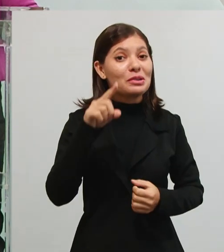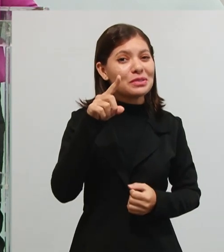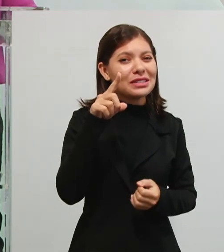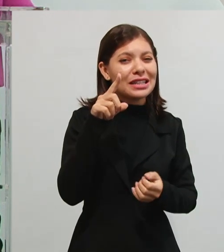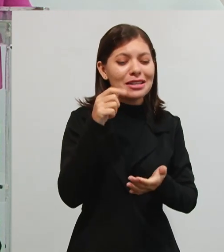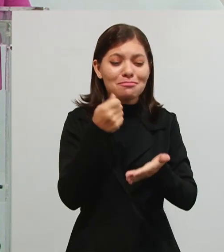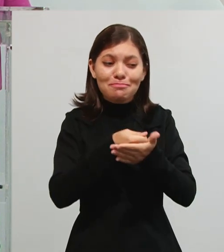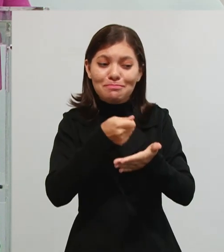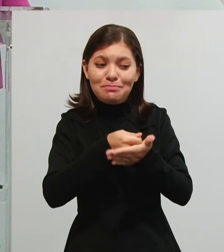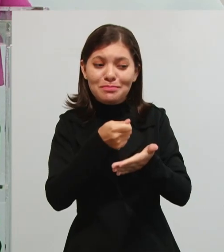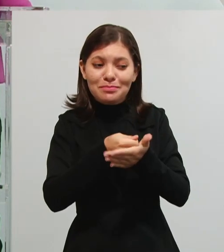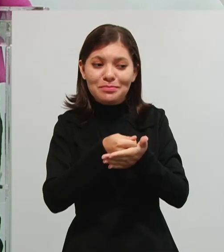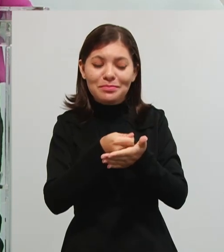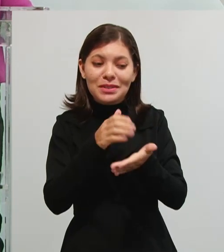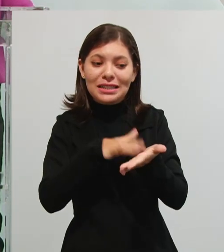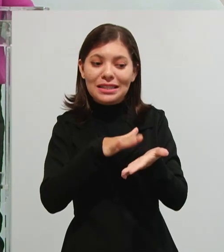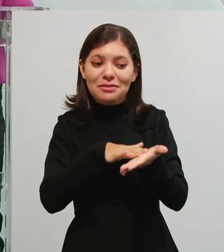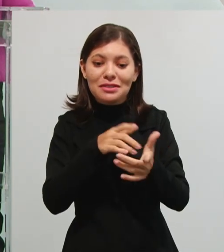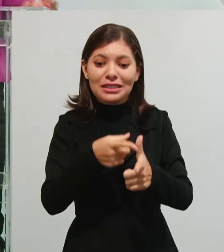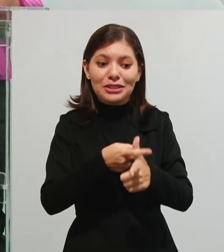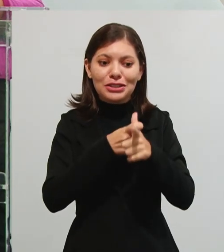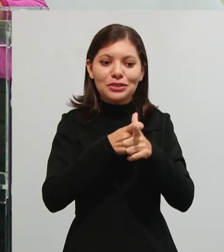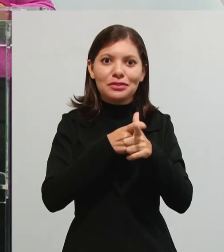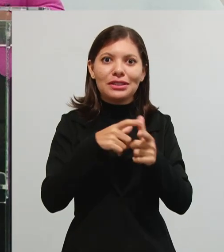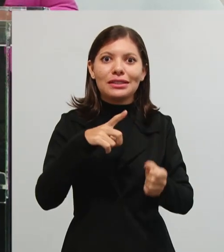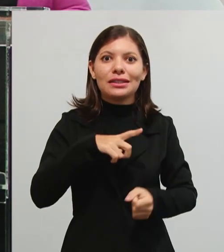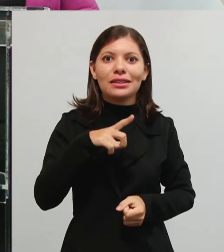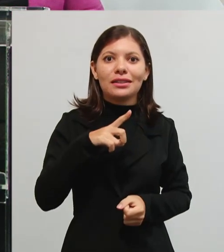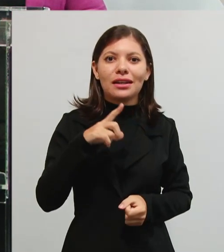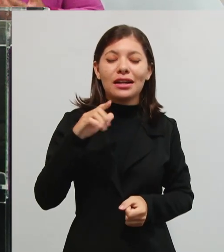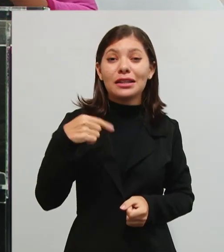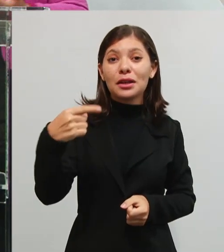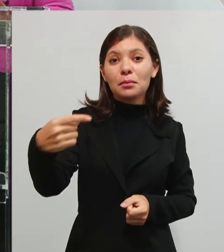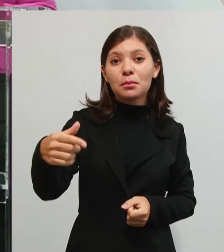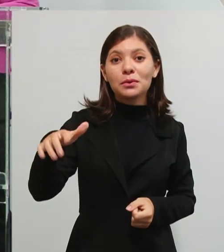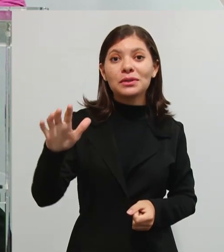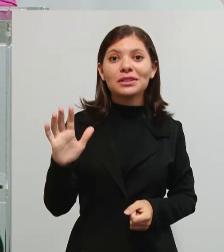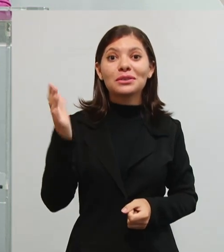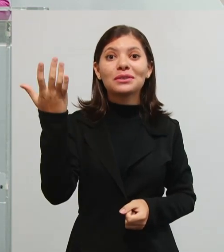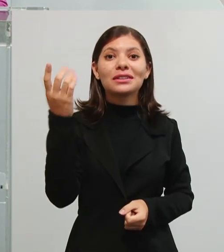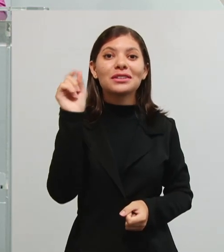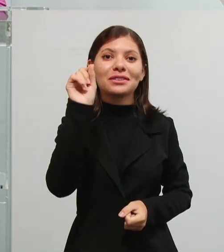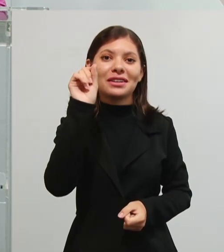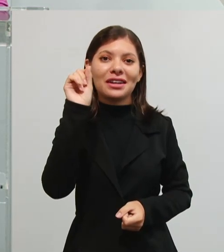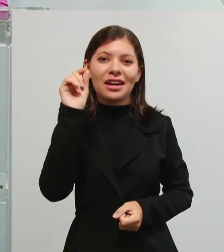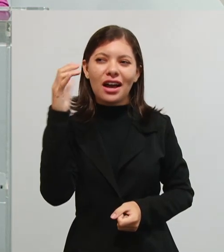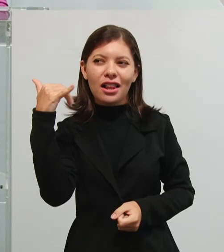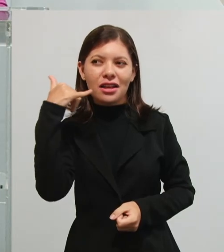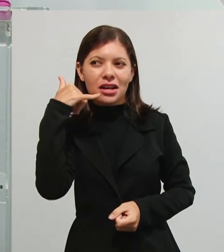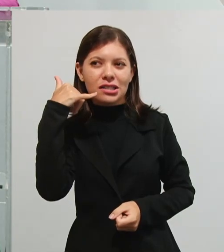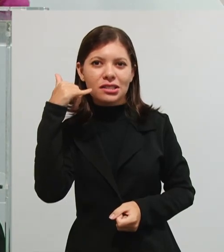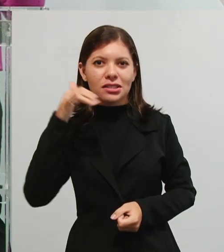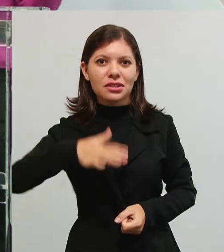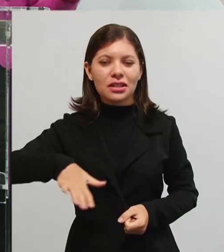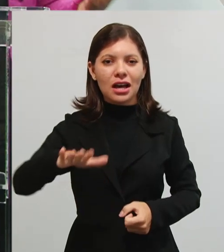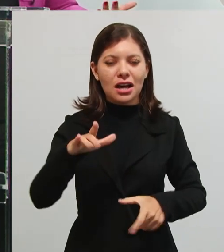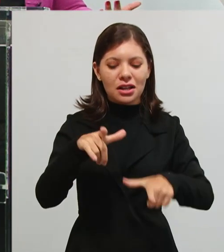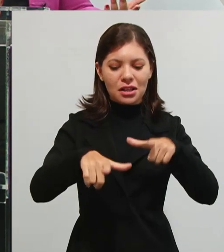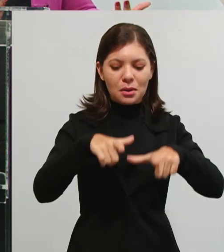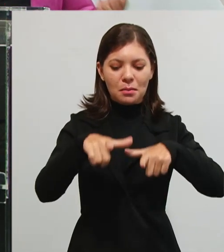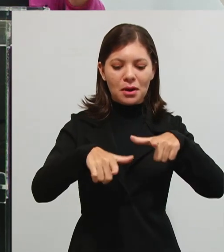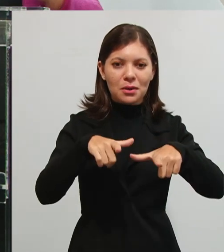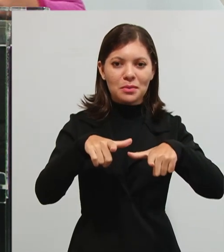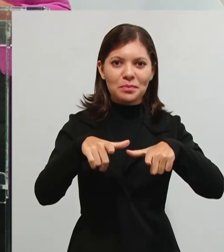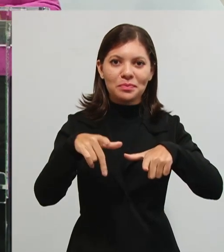devendo. Aí o que acontece? Chega a ligação no setor que você trabalha, o seu